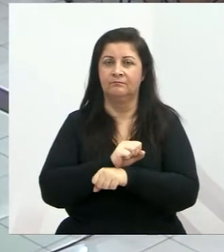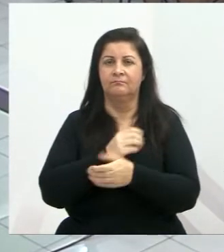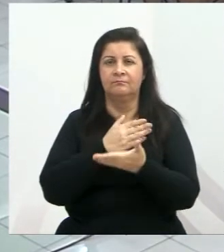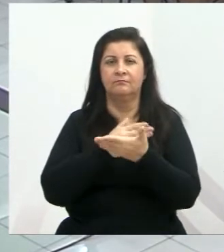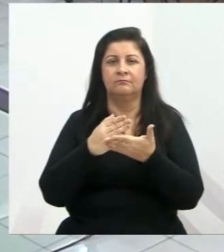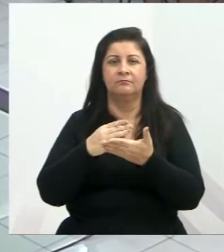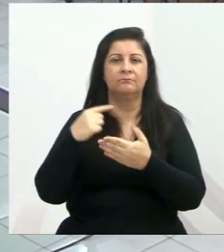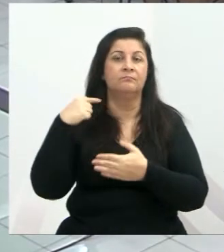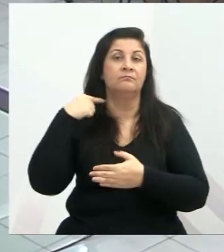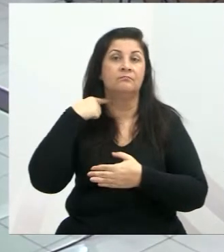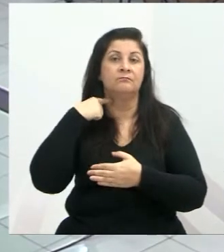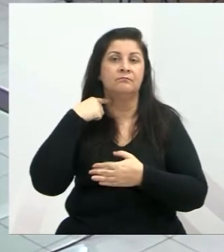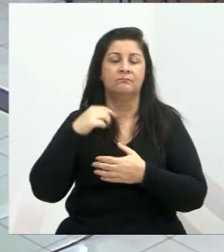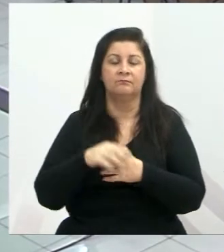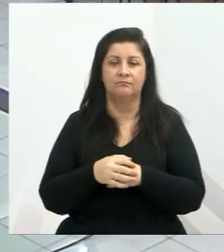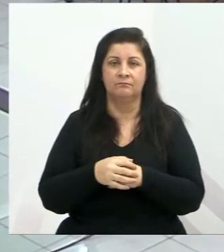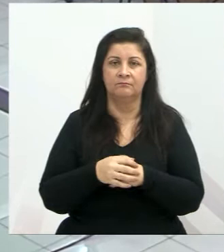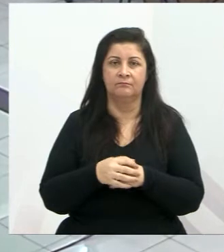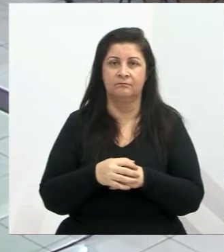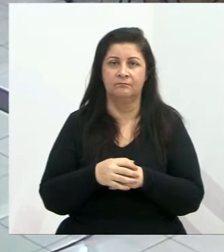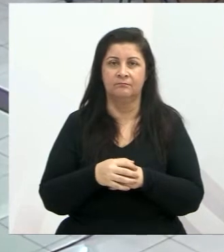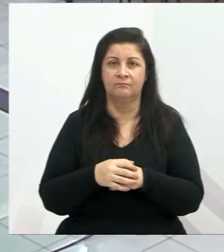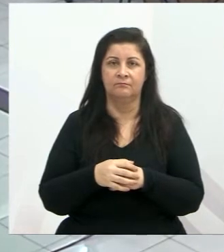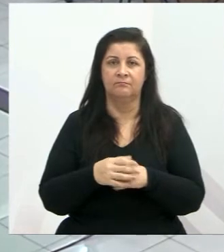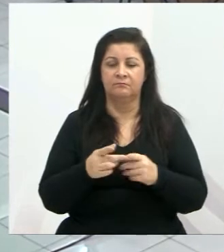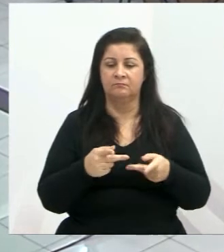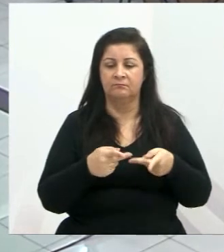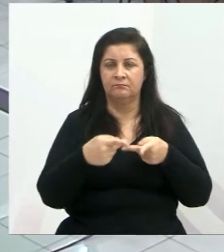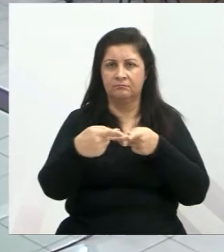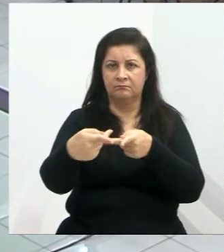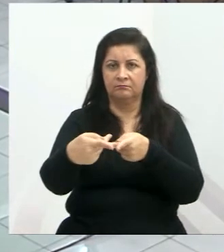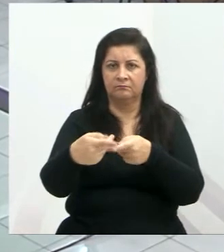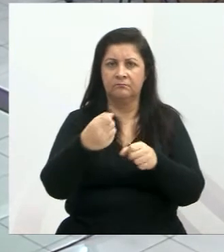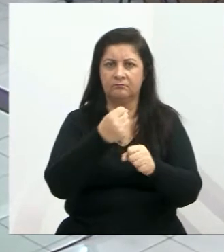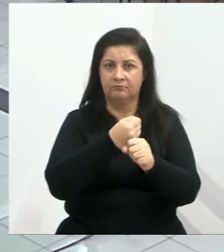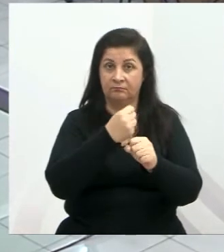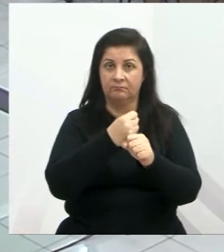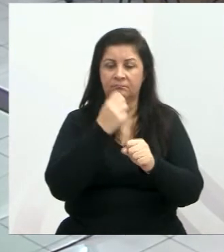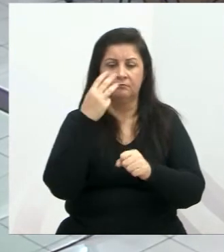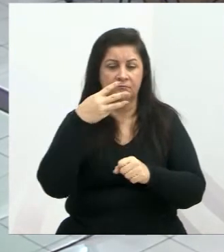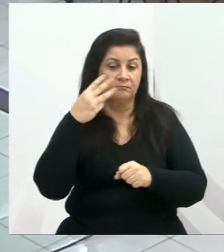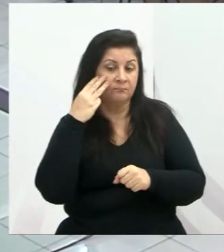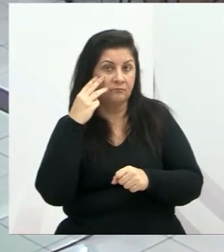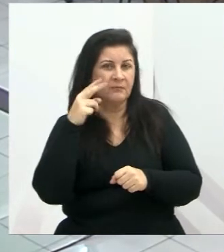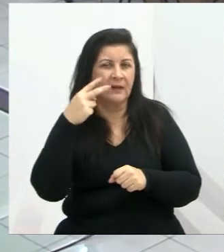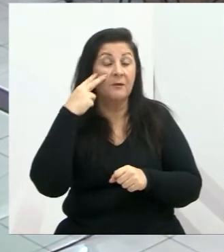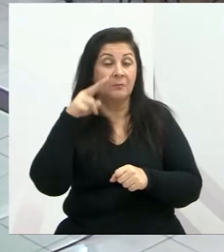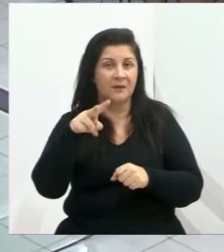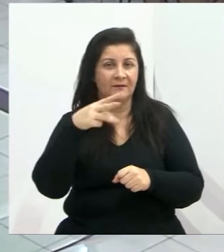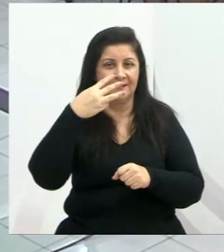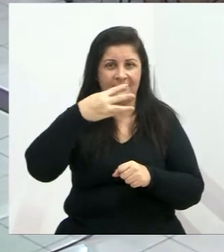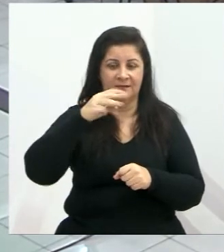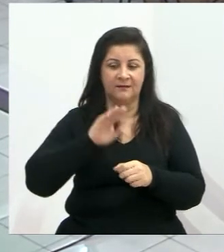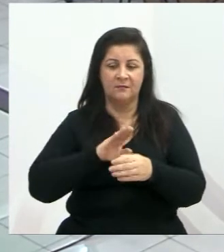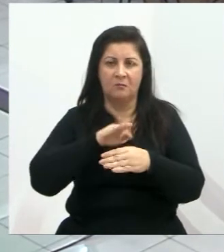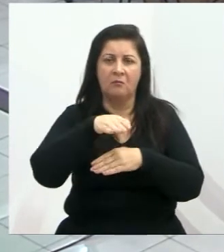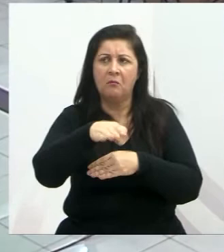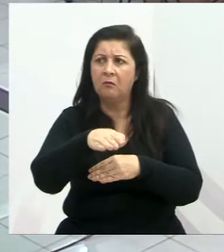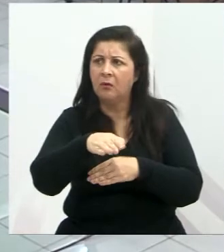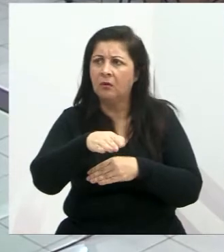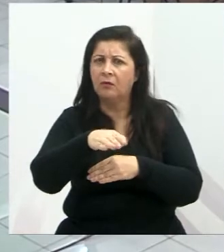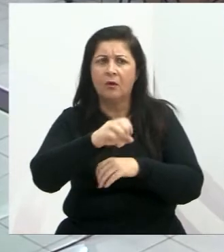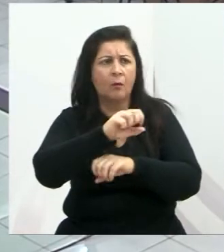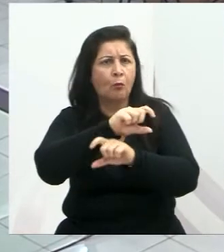passado, tinha previsão de 9 meses. E eu visitei a obra essa semana para fazer uma fiscalização e verifiquei a ausência de funcionário. Tinha